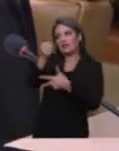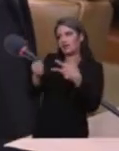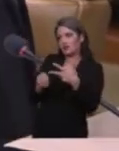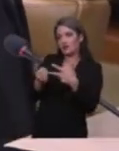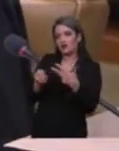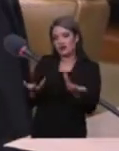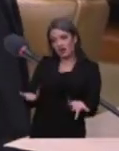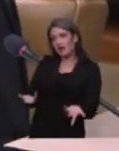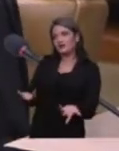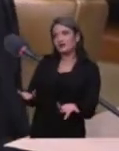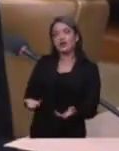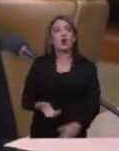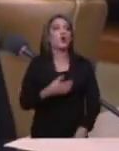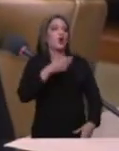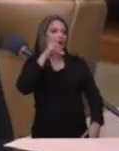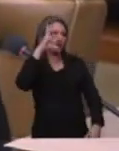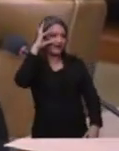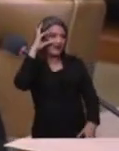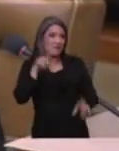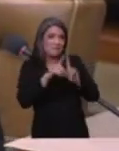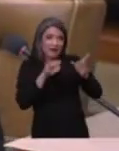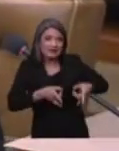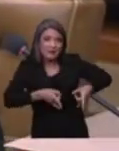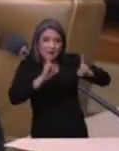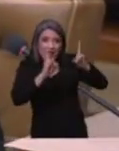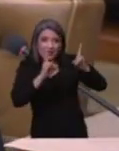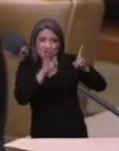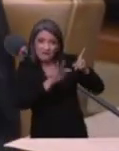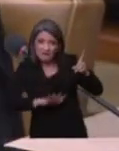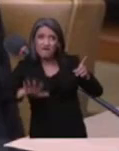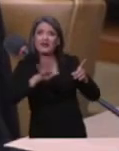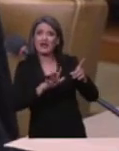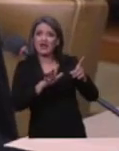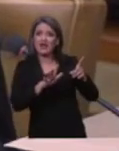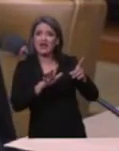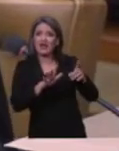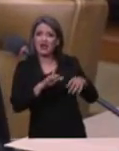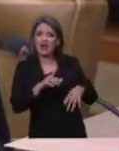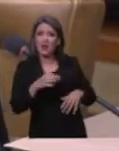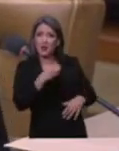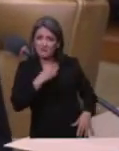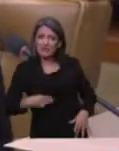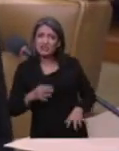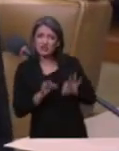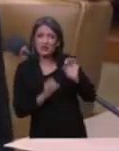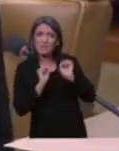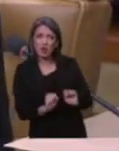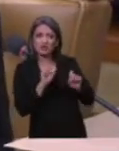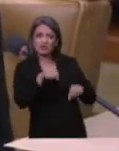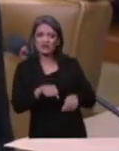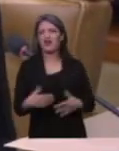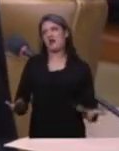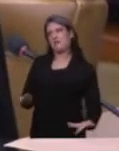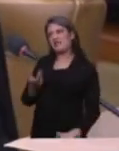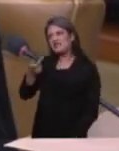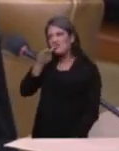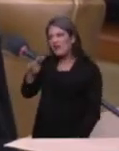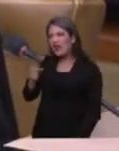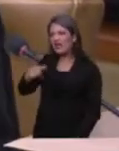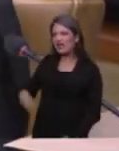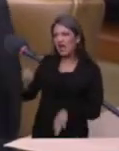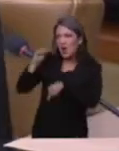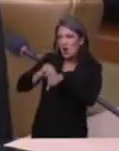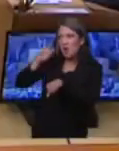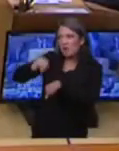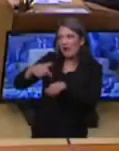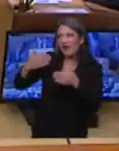às edificações federais, ele pode e deve. Com todo o respeito, Vossa Excelência, querer falar que a culpa do 8 de janeiro foi do ministro da Justiça.